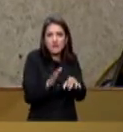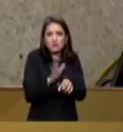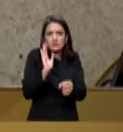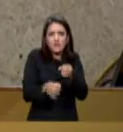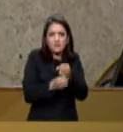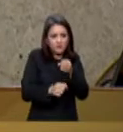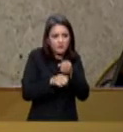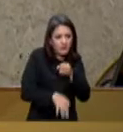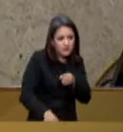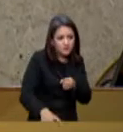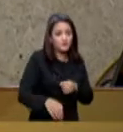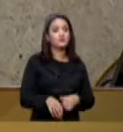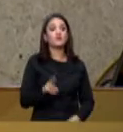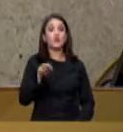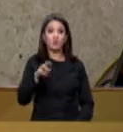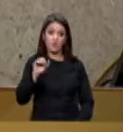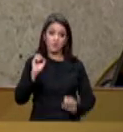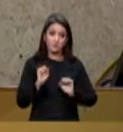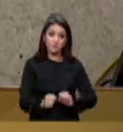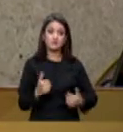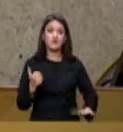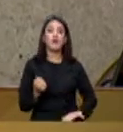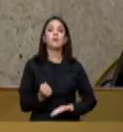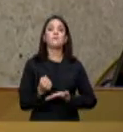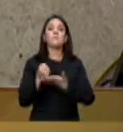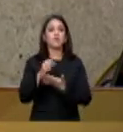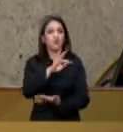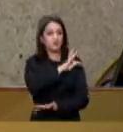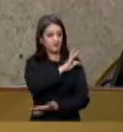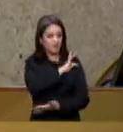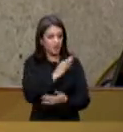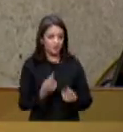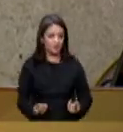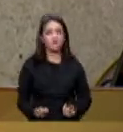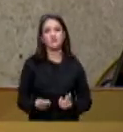poderá oferecer apoio técnico e financeiro para a execução dessa tarefa.